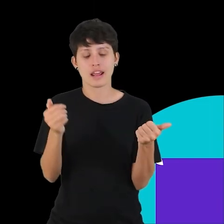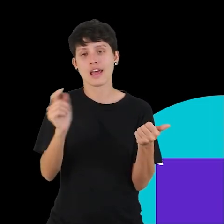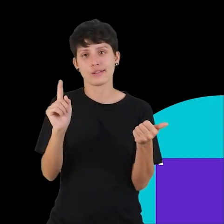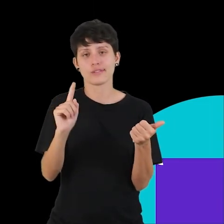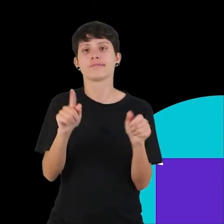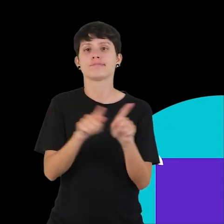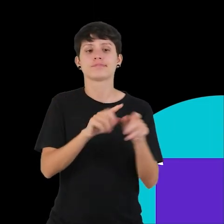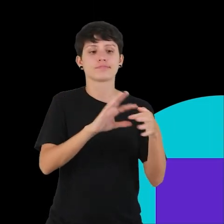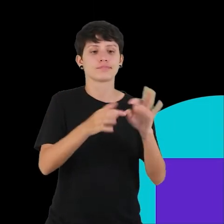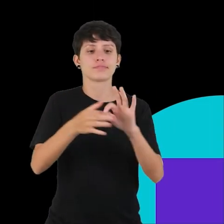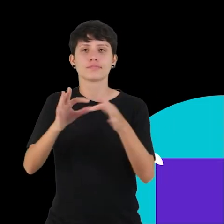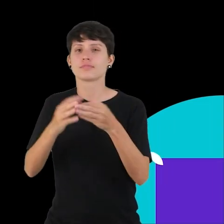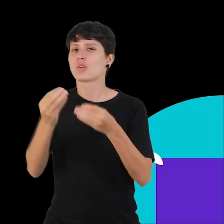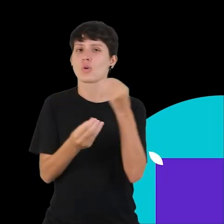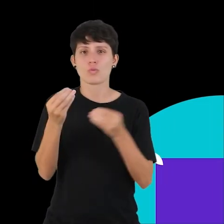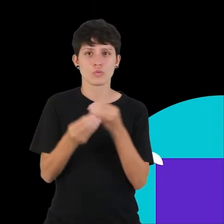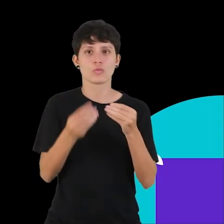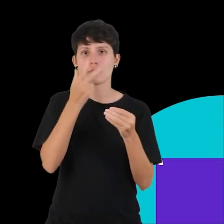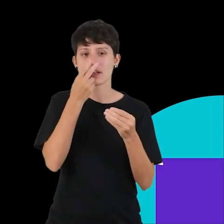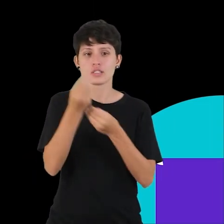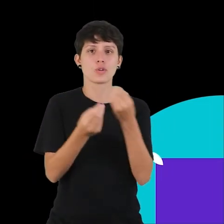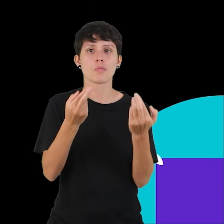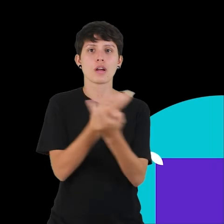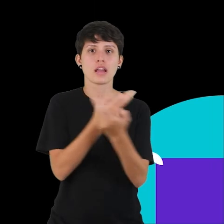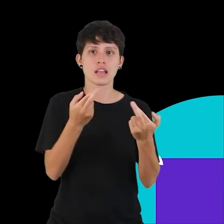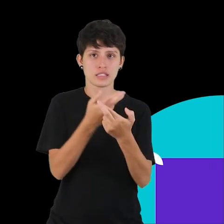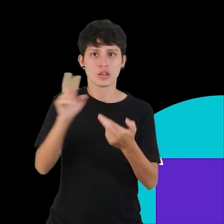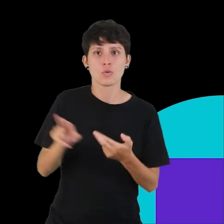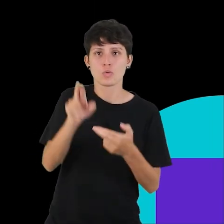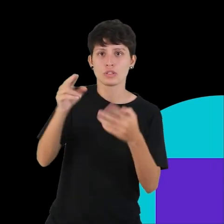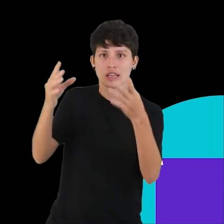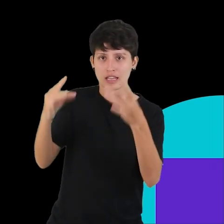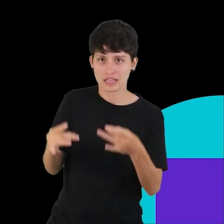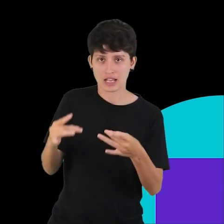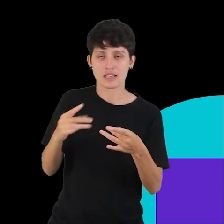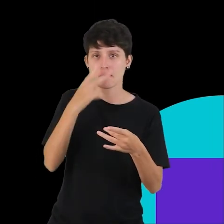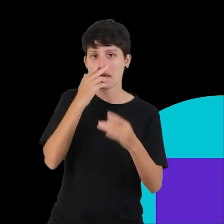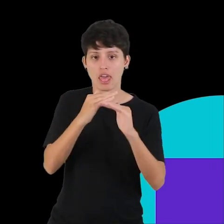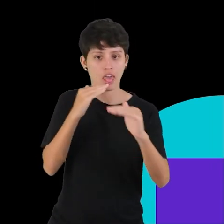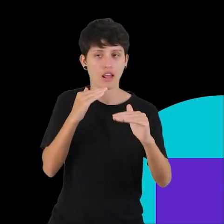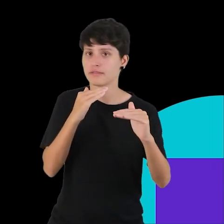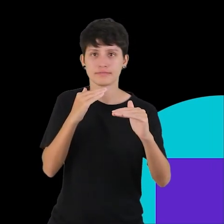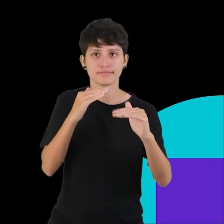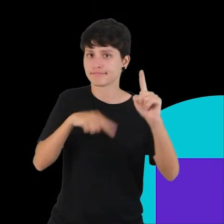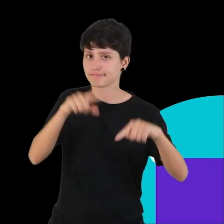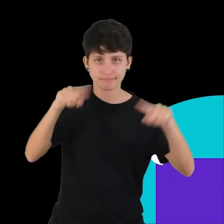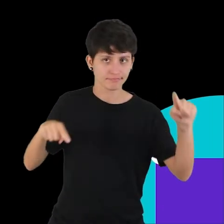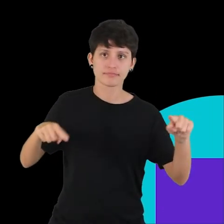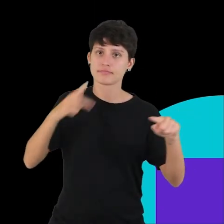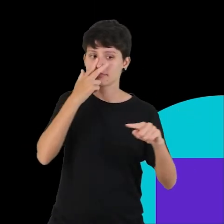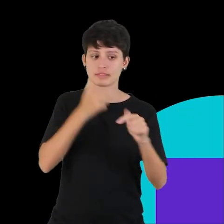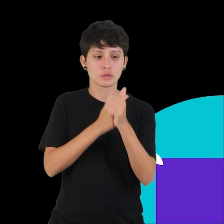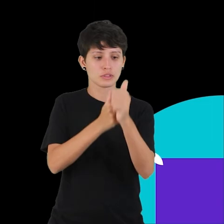consertar o sistema, a gente precisa mudar a função dele como um todo. Então, uma mudança muito maior do que fazer um sistema funcionar melhor, que é o caso de uma escola,